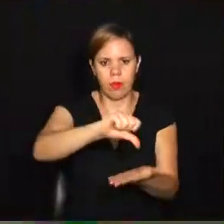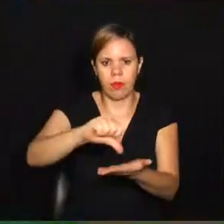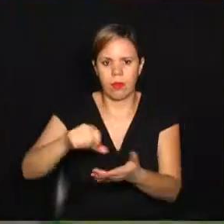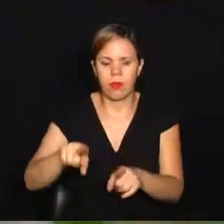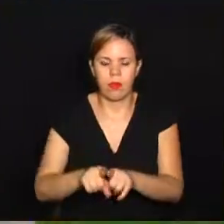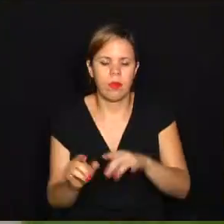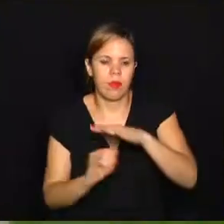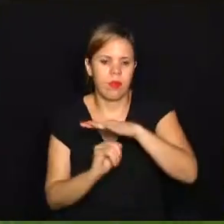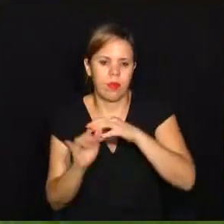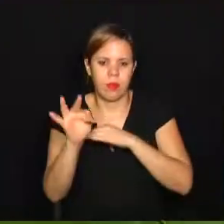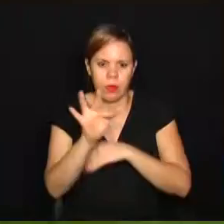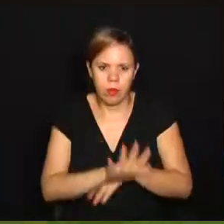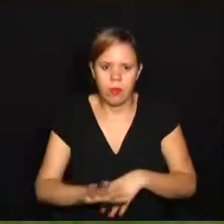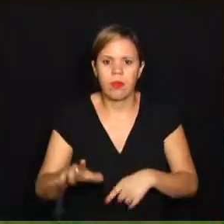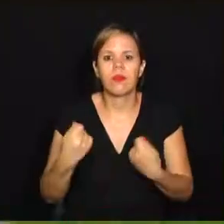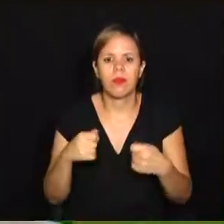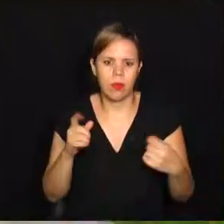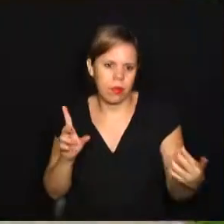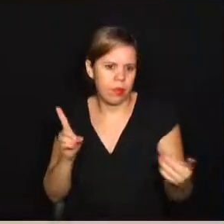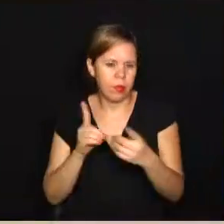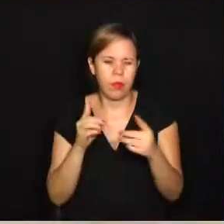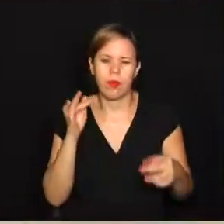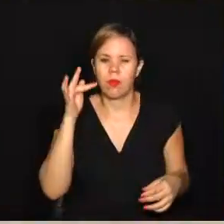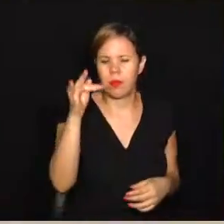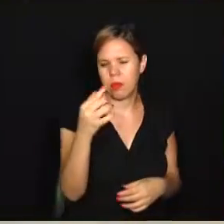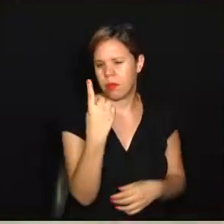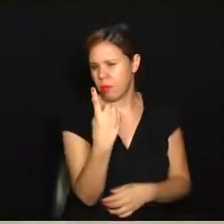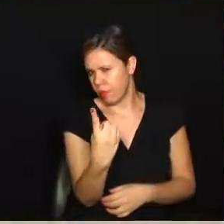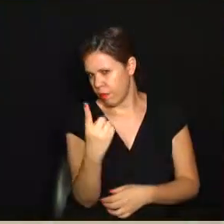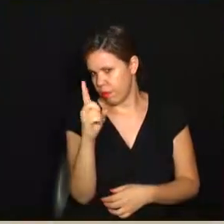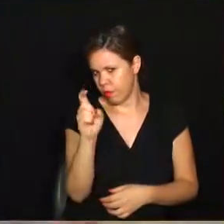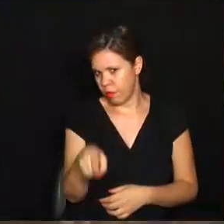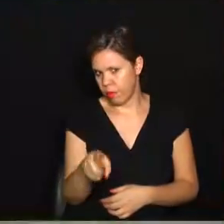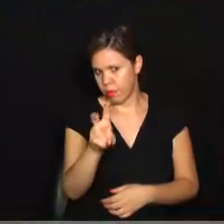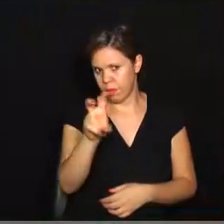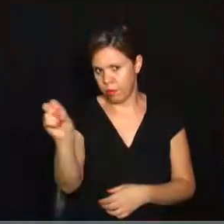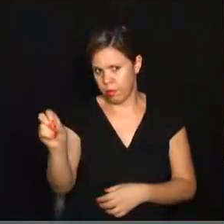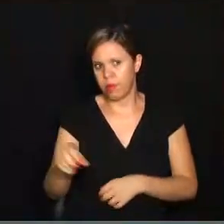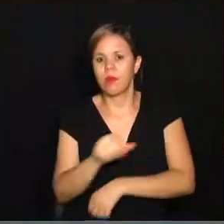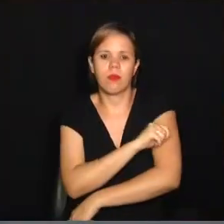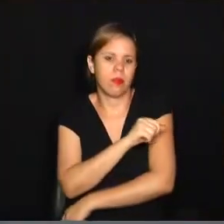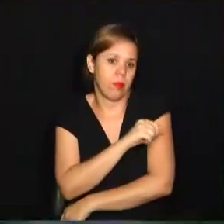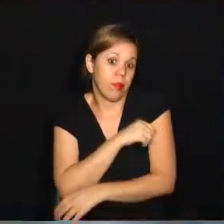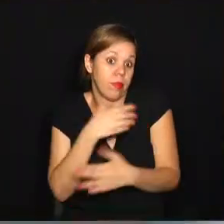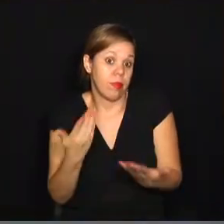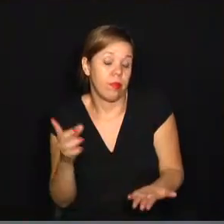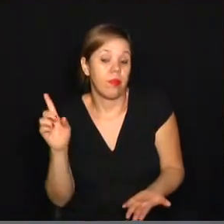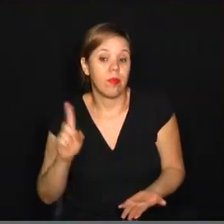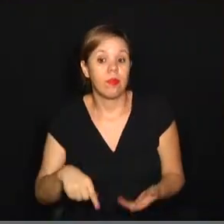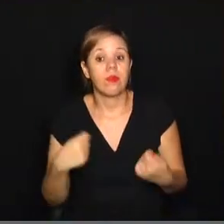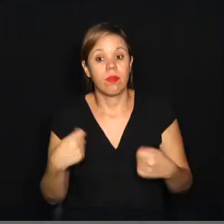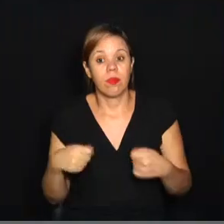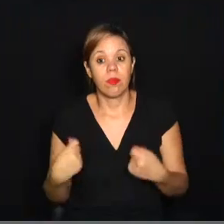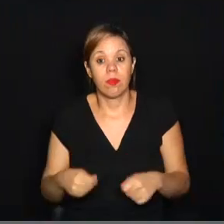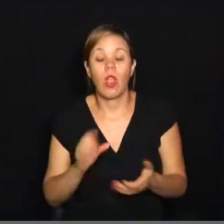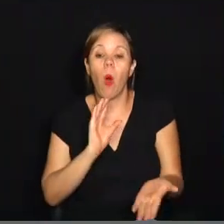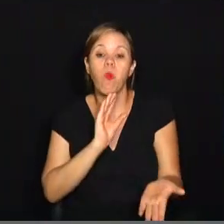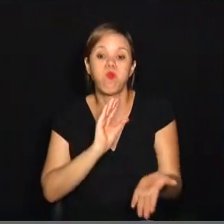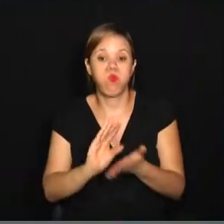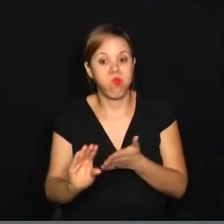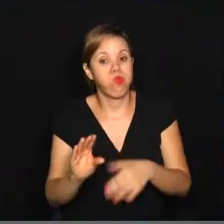o Instituto Federal deve atender no futuro cerca de 1.500 estudantes. Mas para isso é preciso investir